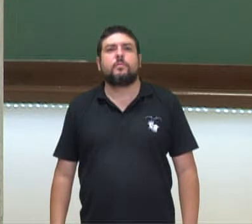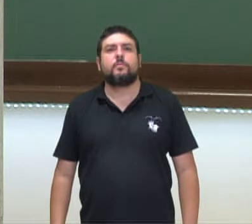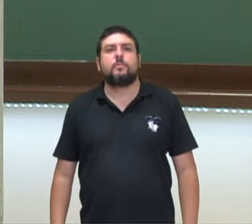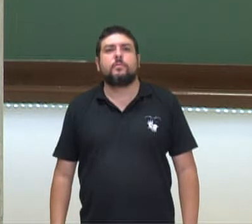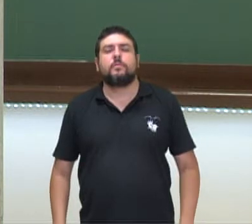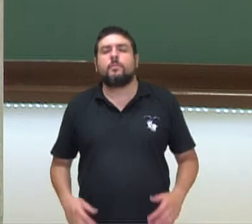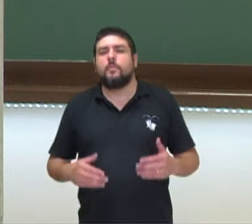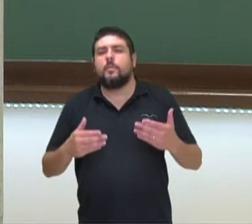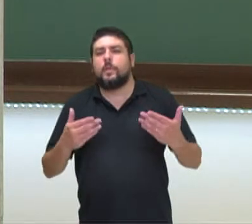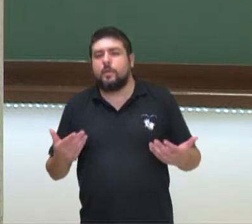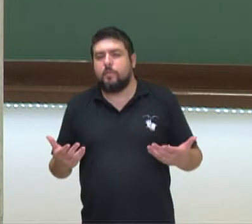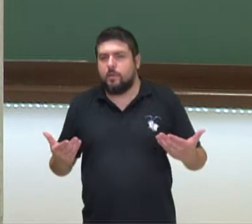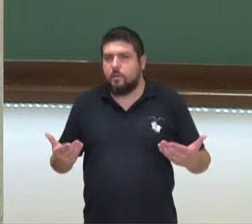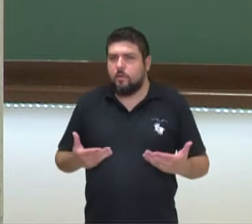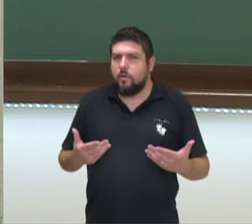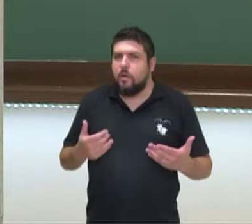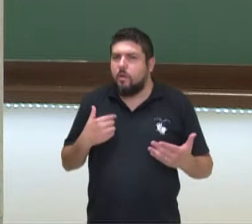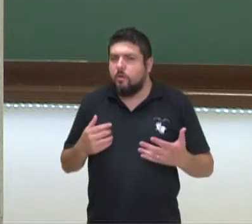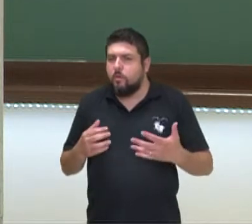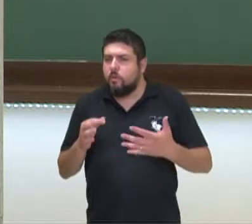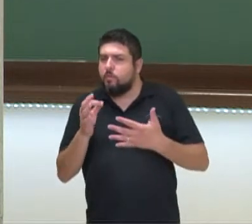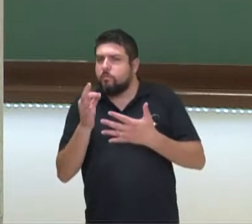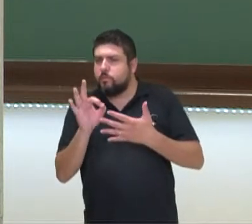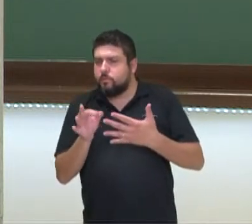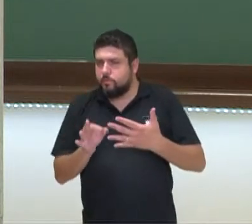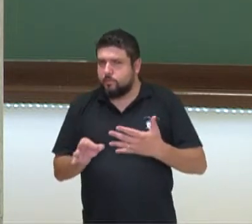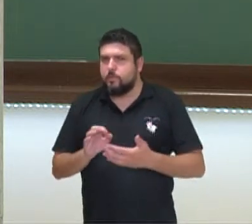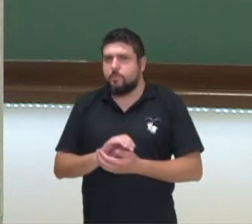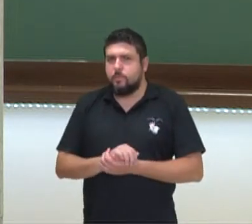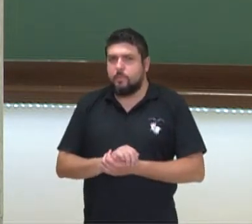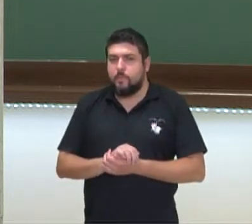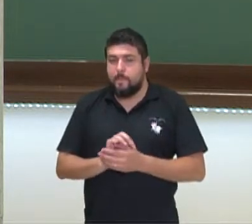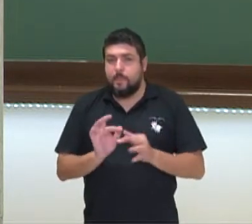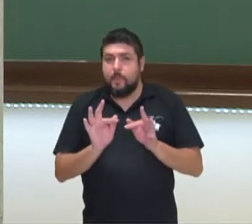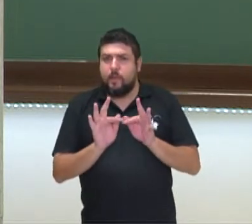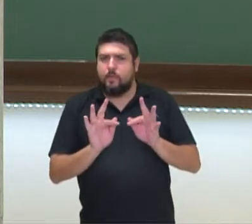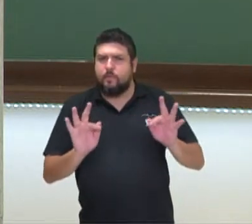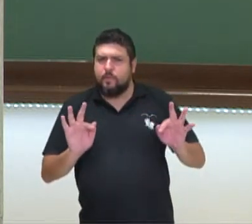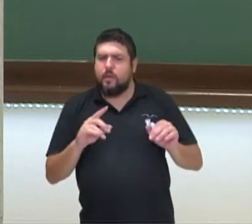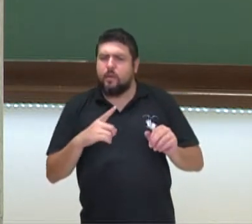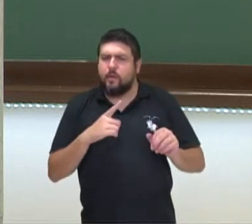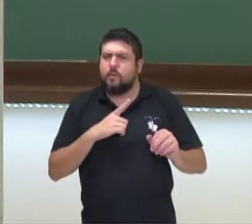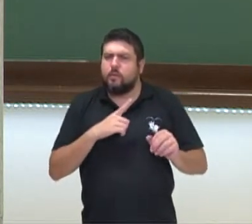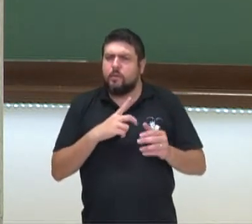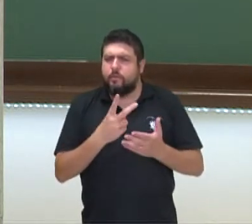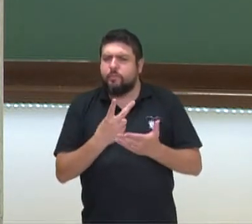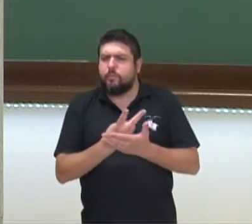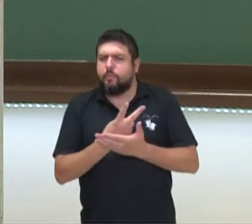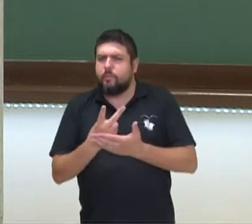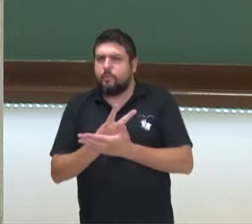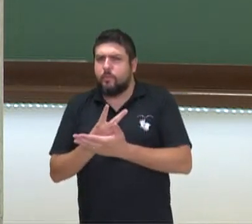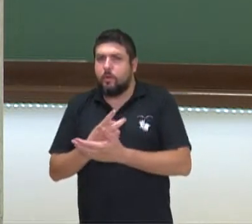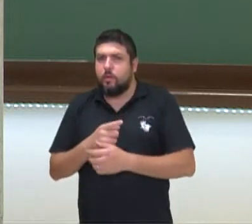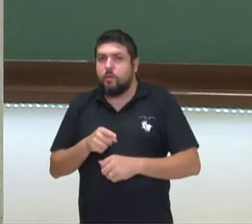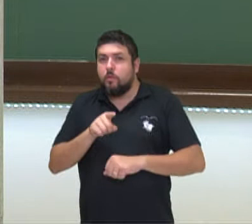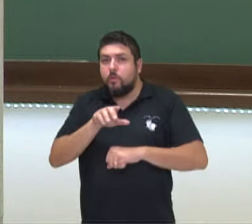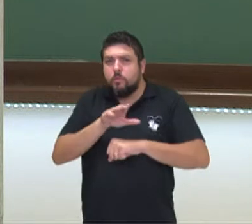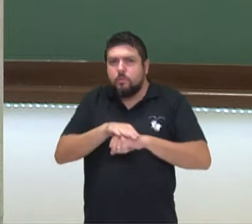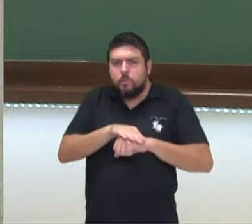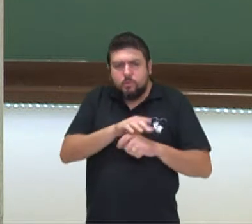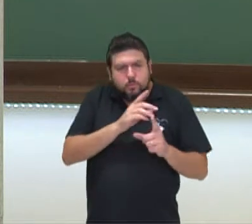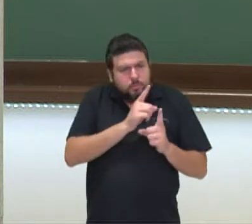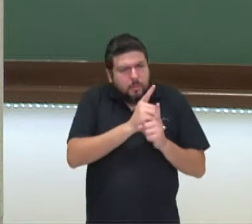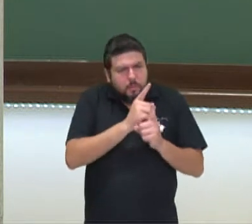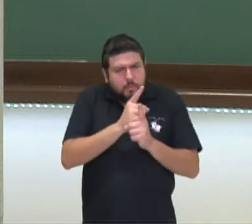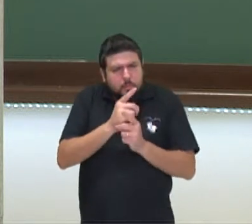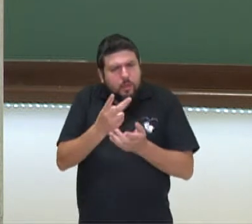Pessoal, vamos corrigir a nossa atividade, né? Essa frase aqui, ela tem alguns erros. Você então deve identificar esses erros